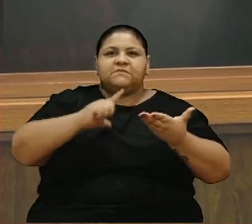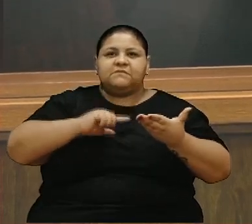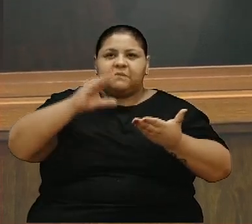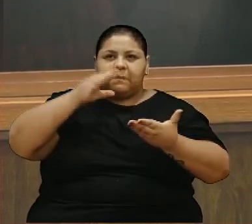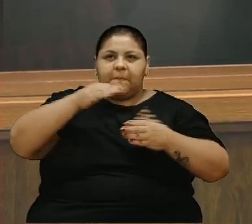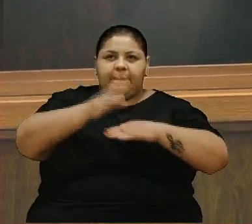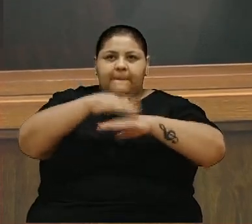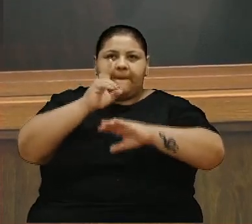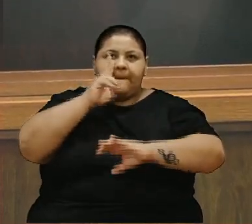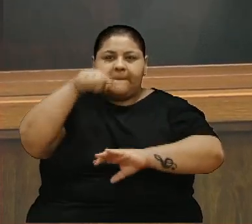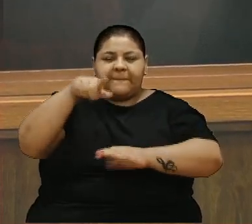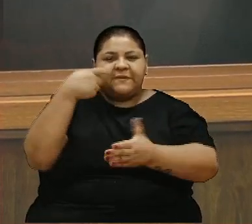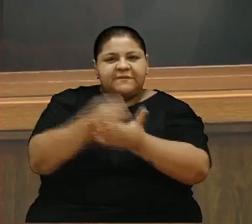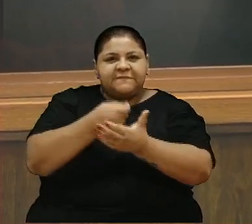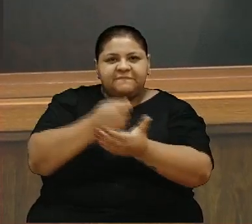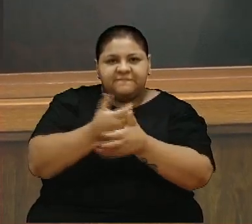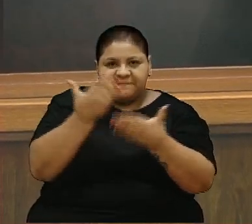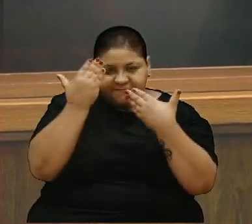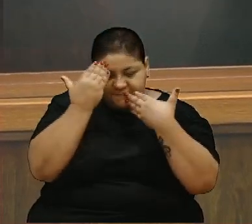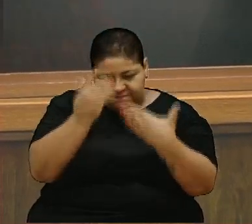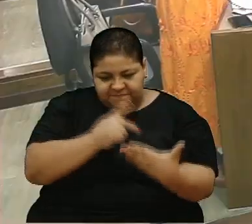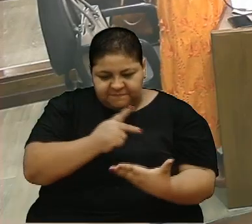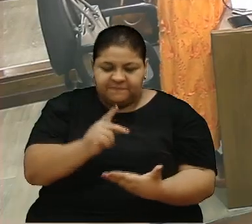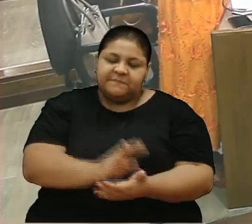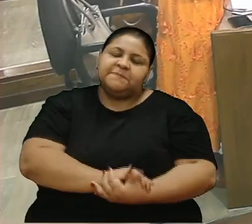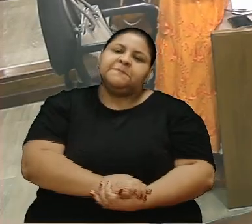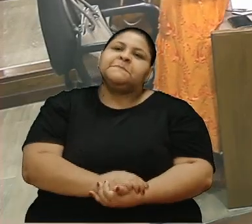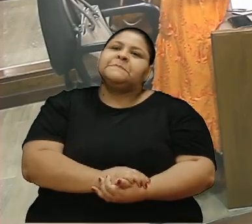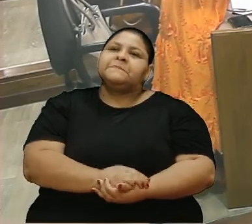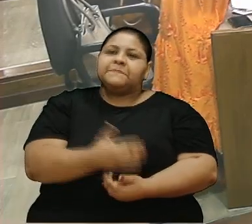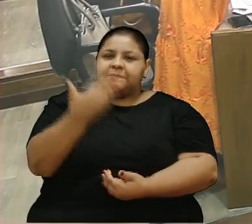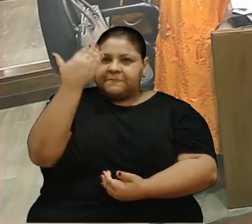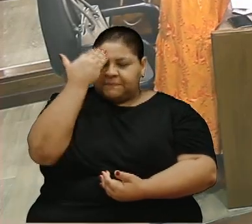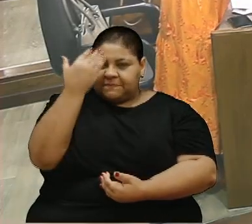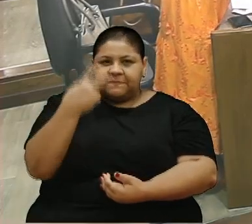ainda nessa luta. Obrigada, senhor presidente. Obrigado, vereadora Rose Frigiano.